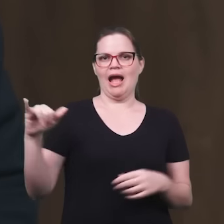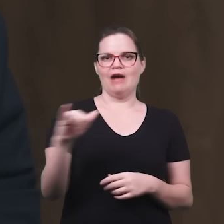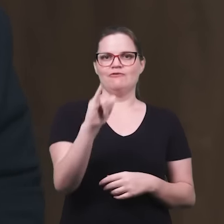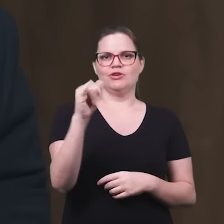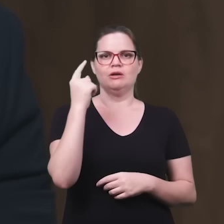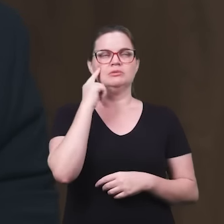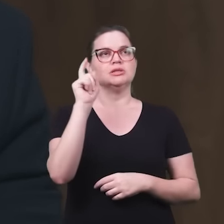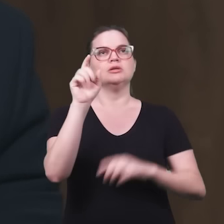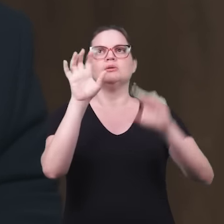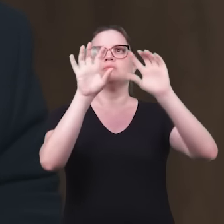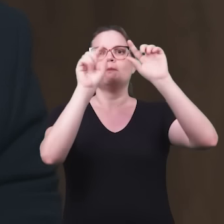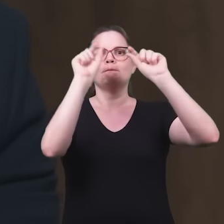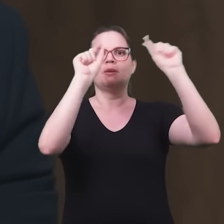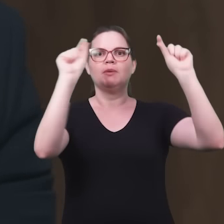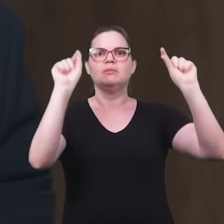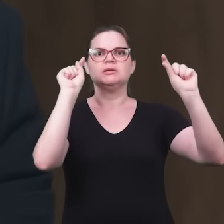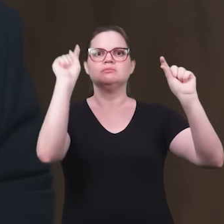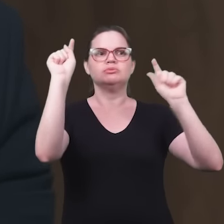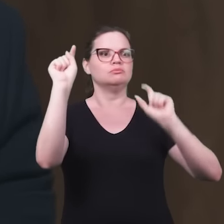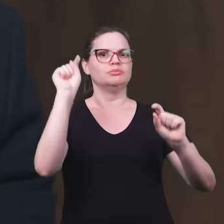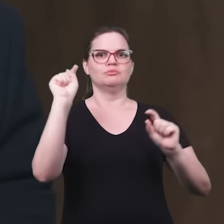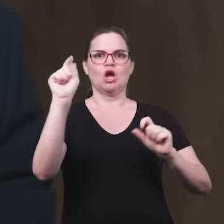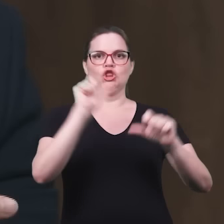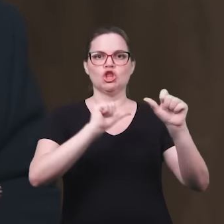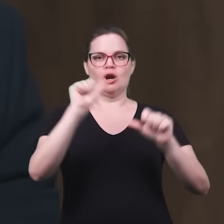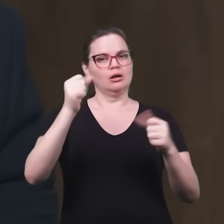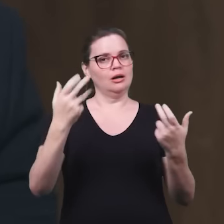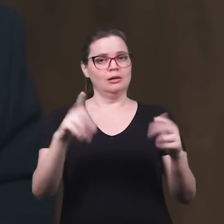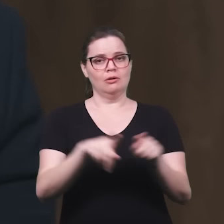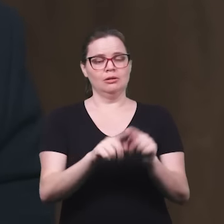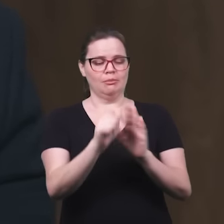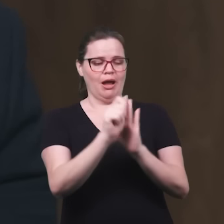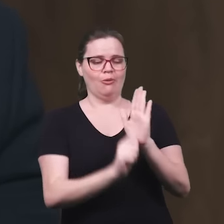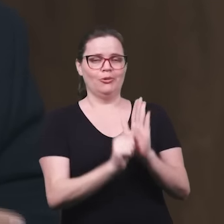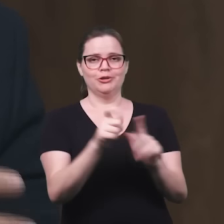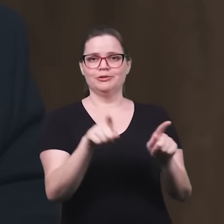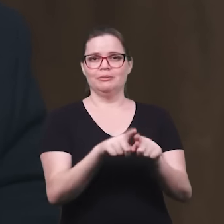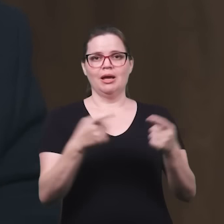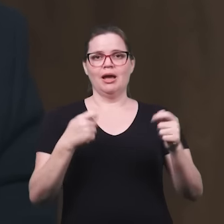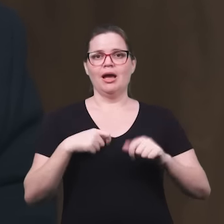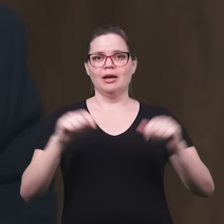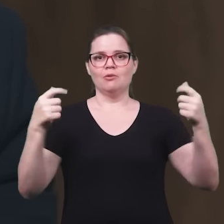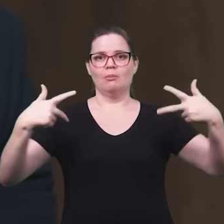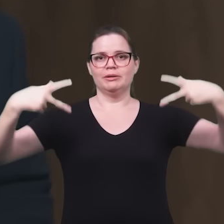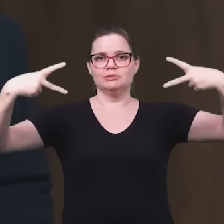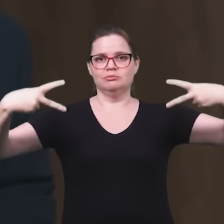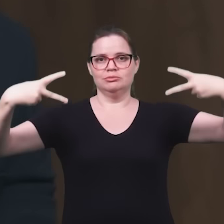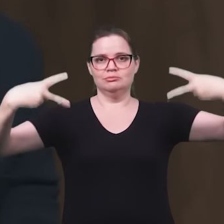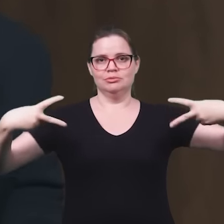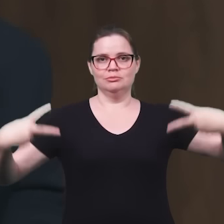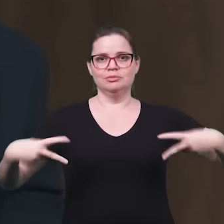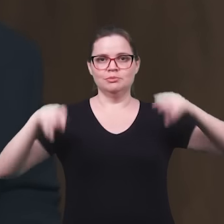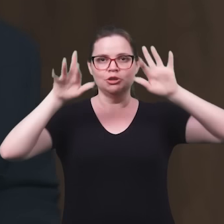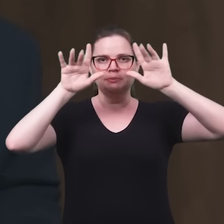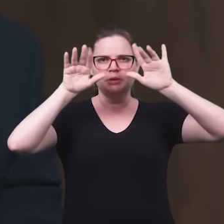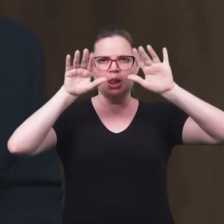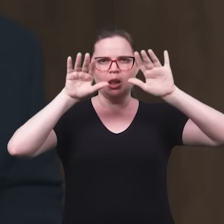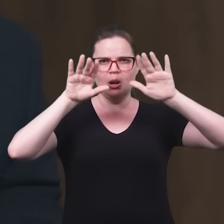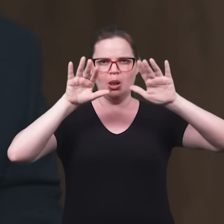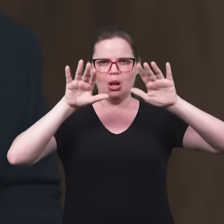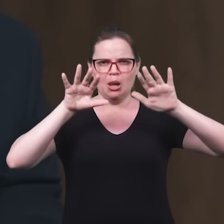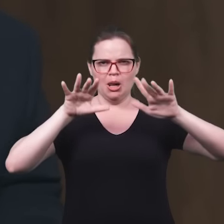ali. É exatamente assim que o algoritmo funciona. E a rede social, né, de modo geral, não apenas o Instagram, ele tem um único